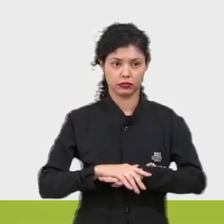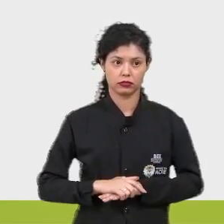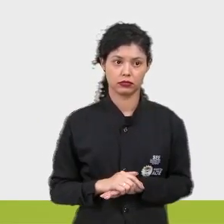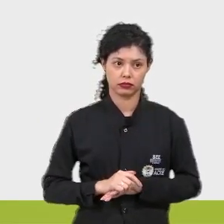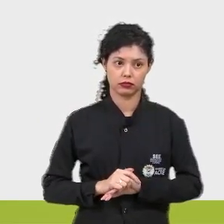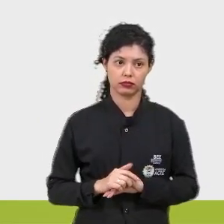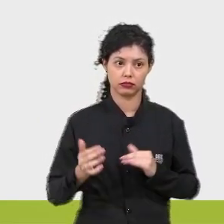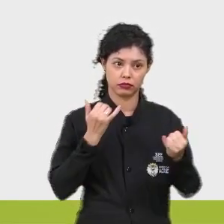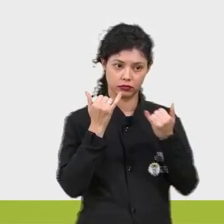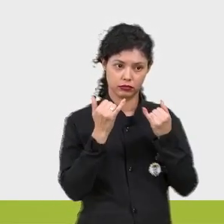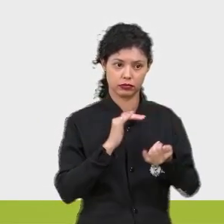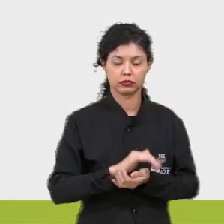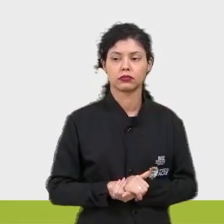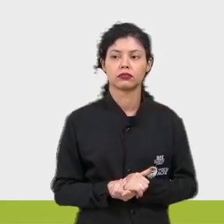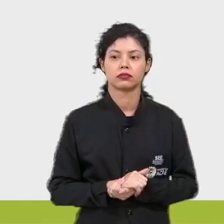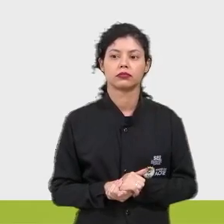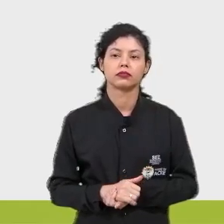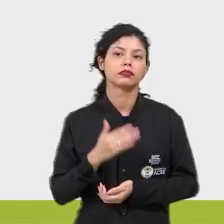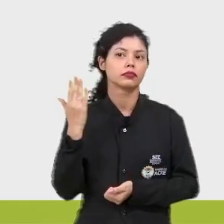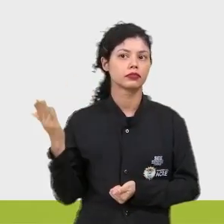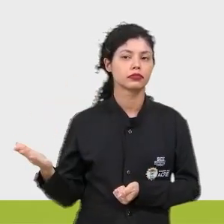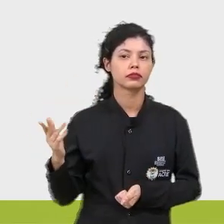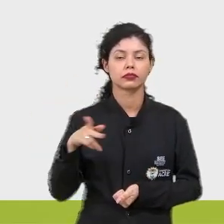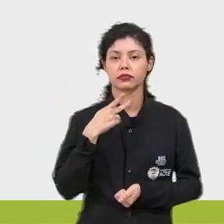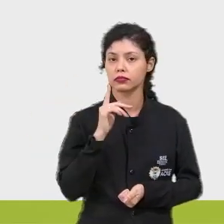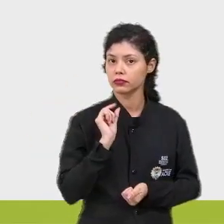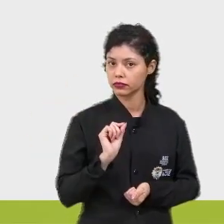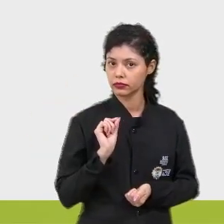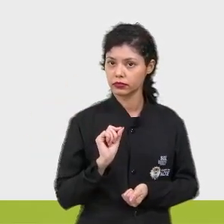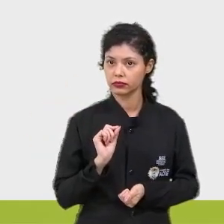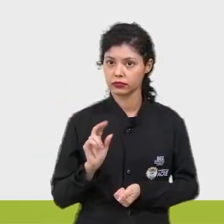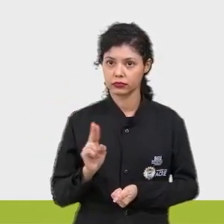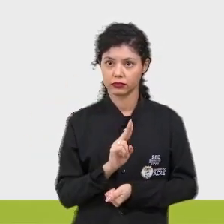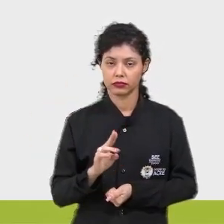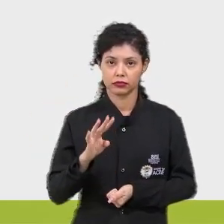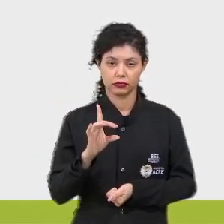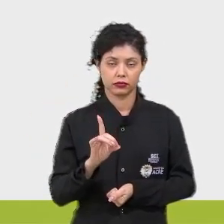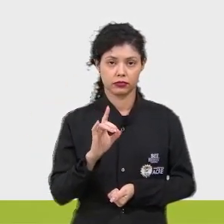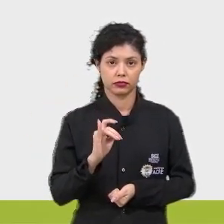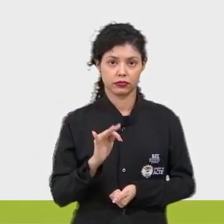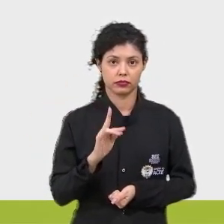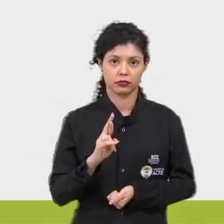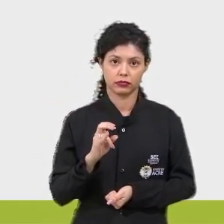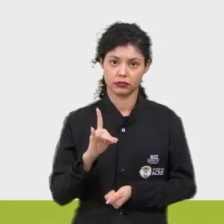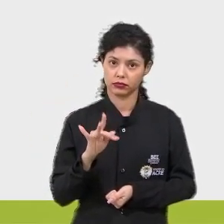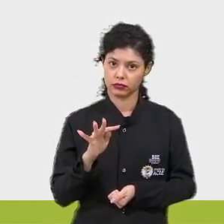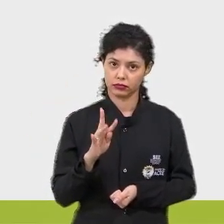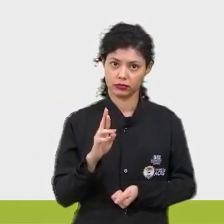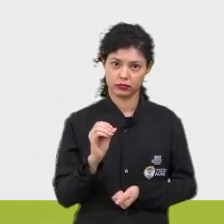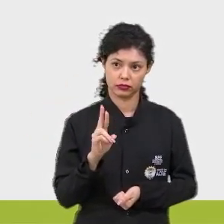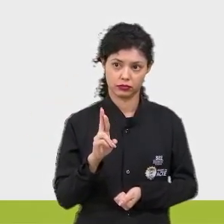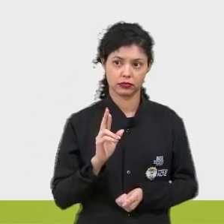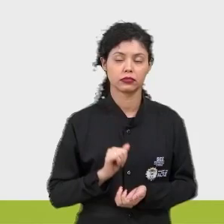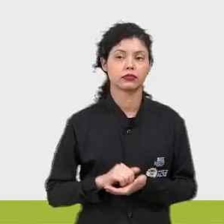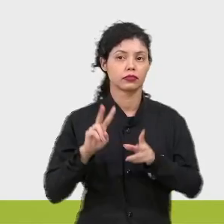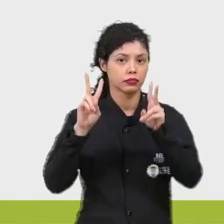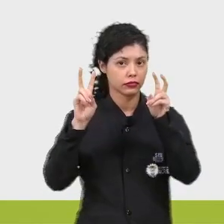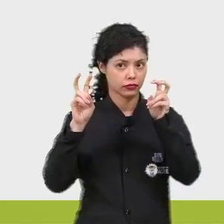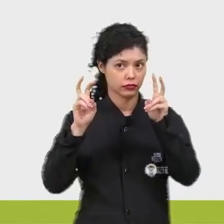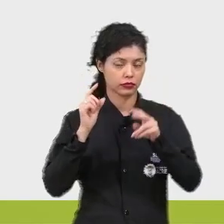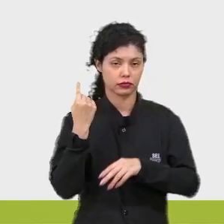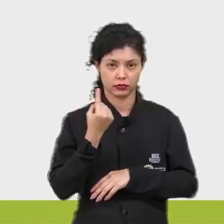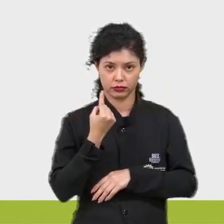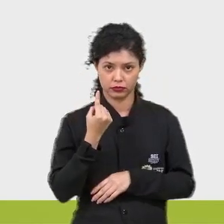do anúncio publicitário. Isso aqui, gente, é o que nós chamamos de distrator de redução. Ele pega apenas um